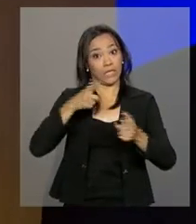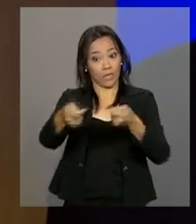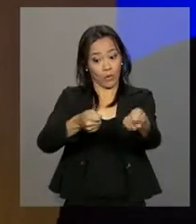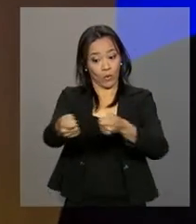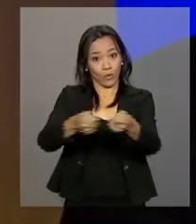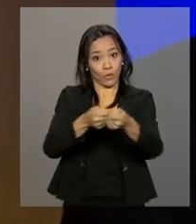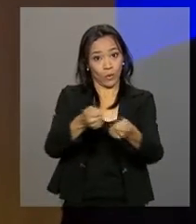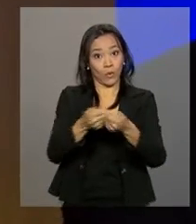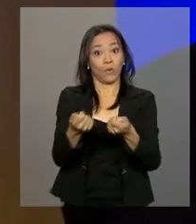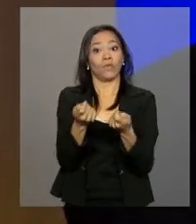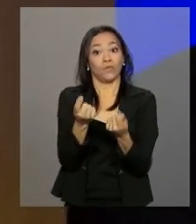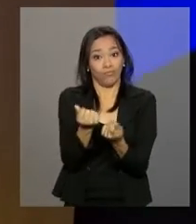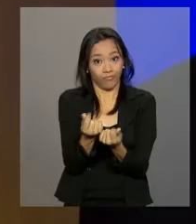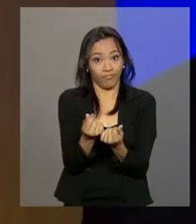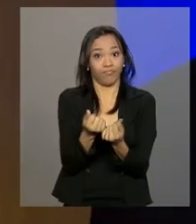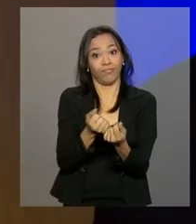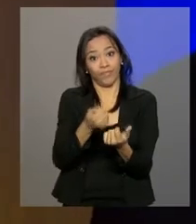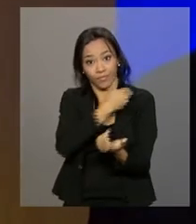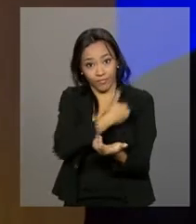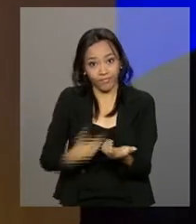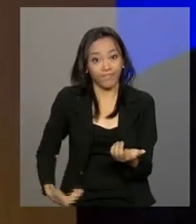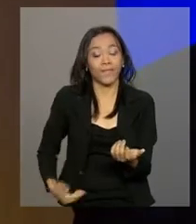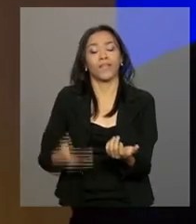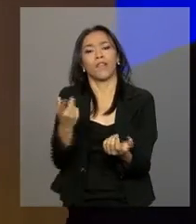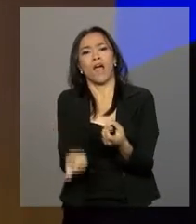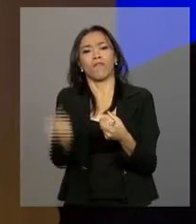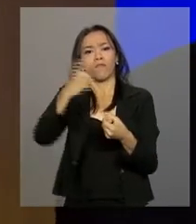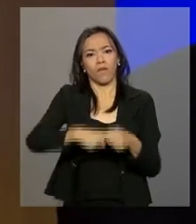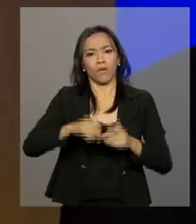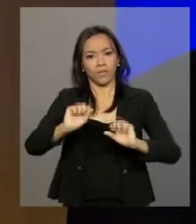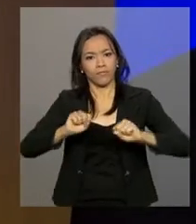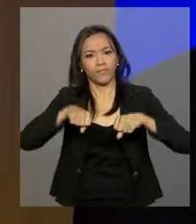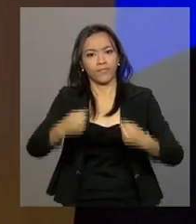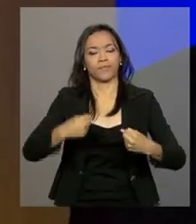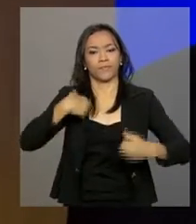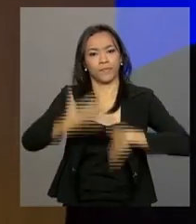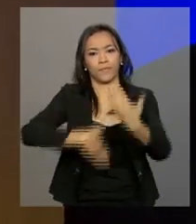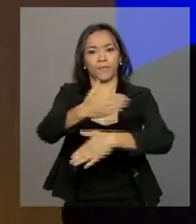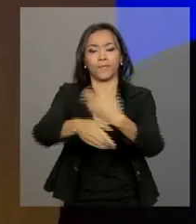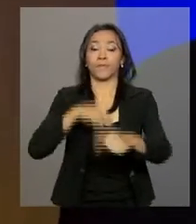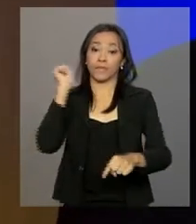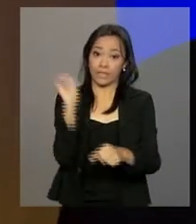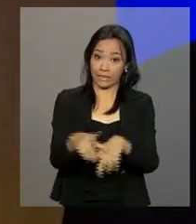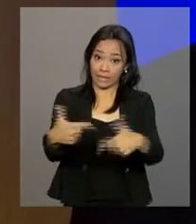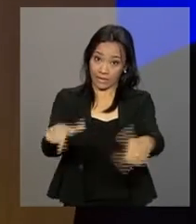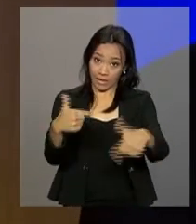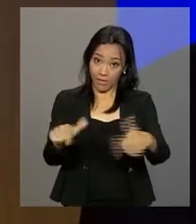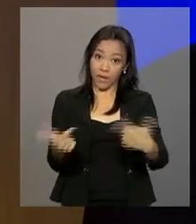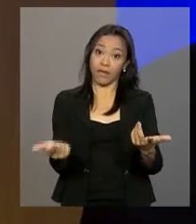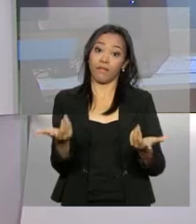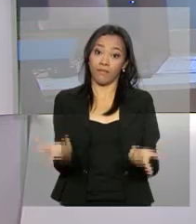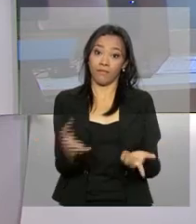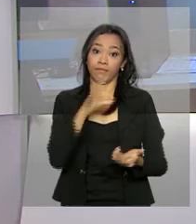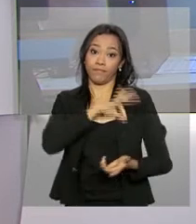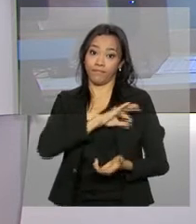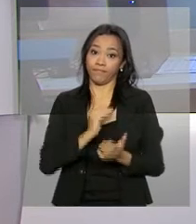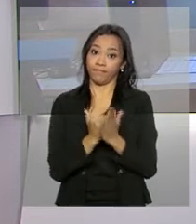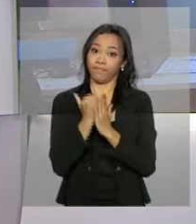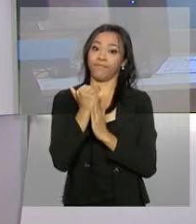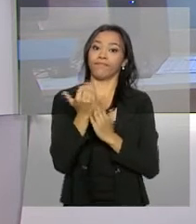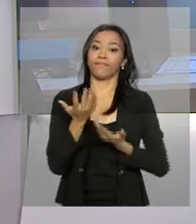país, com a retomada do crescimento, com a retomada do emprego, a retomada da renda.